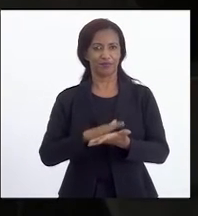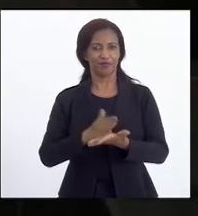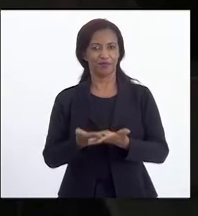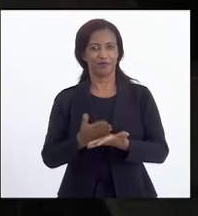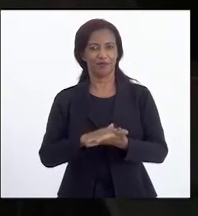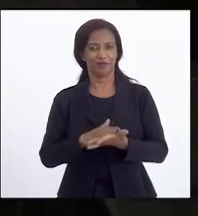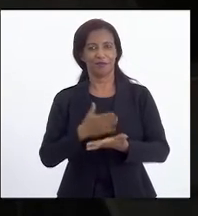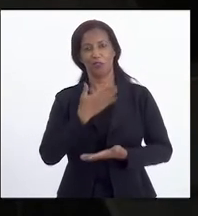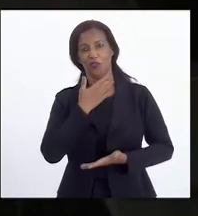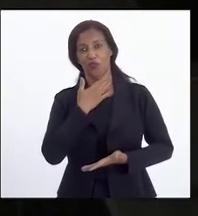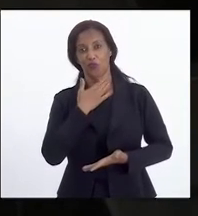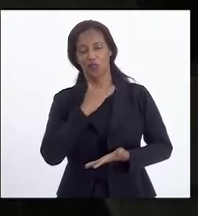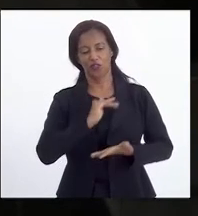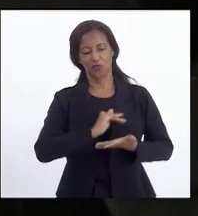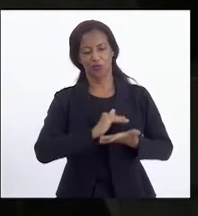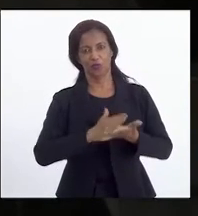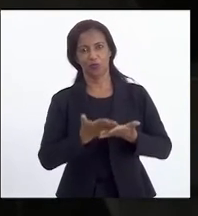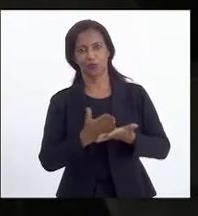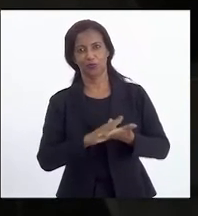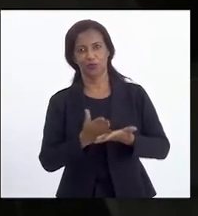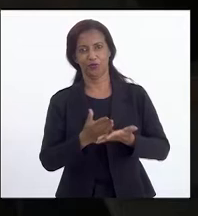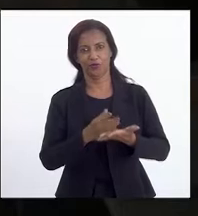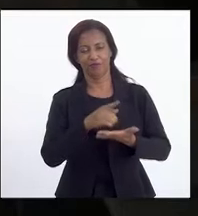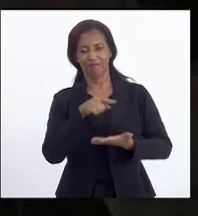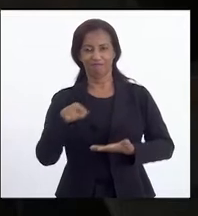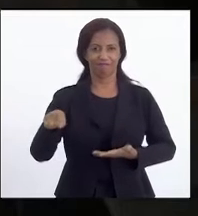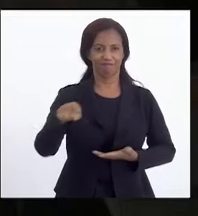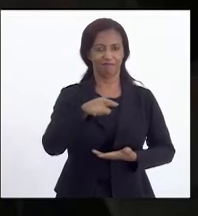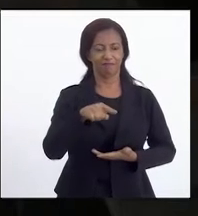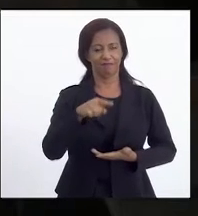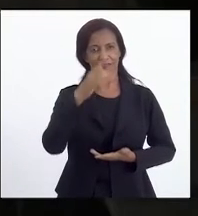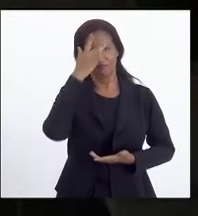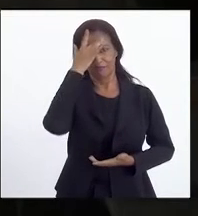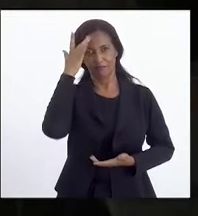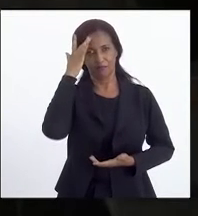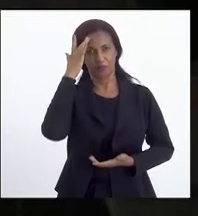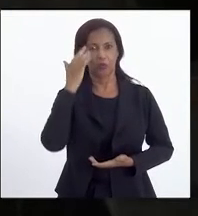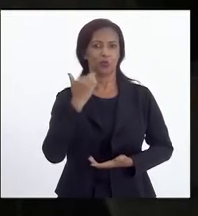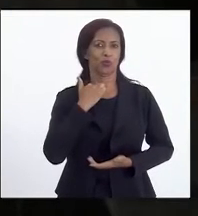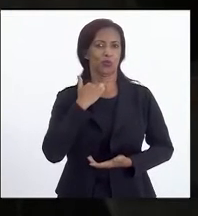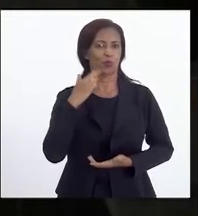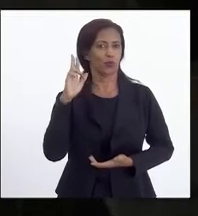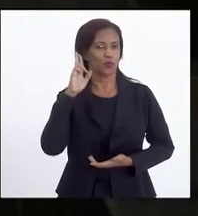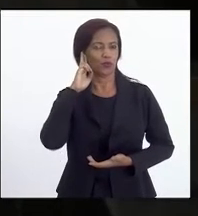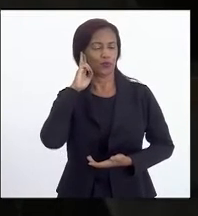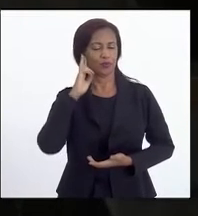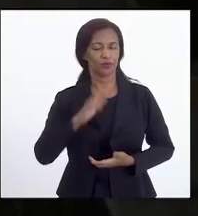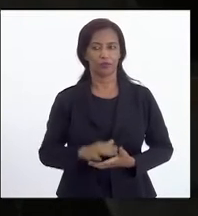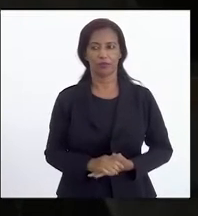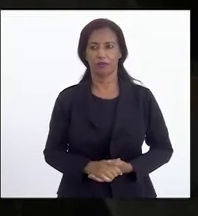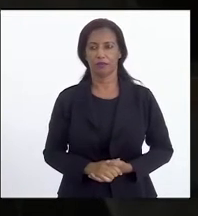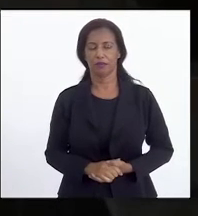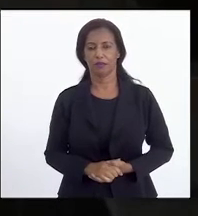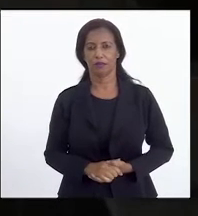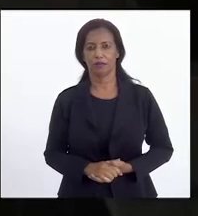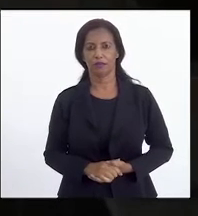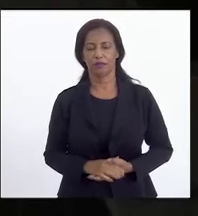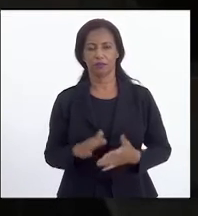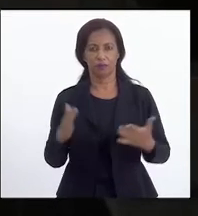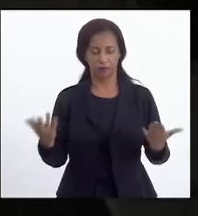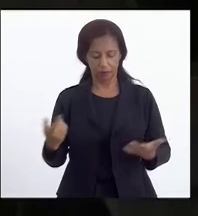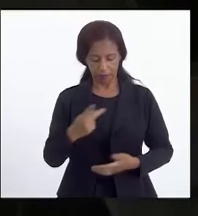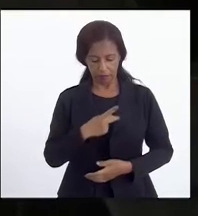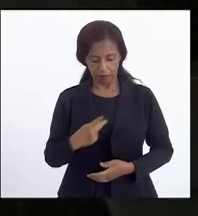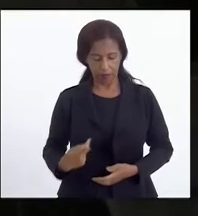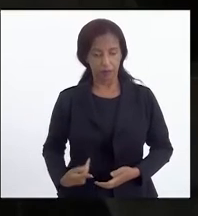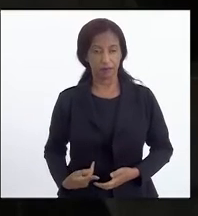a nossa voz àqueles que não nos podem ouvir chora